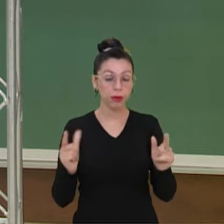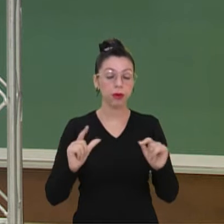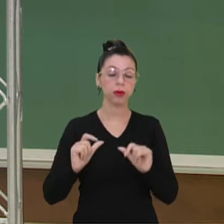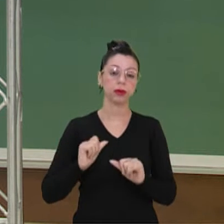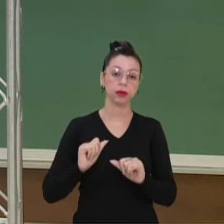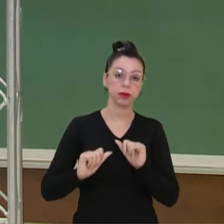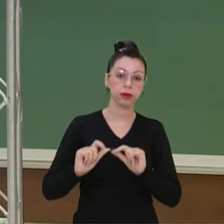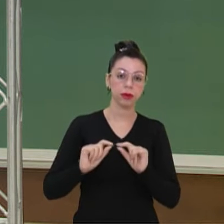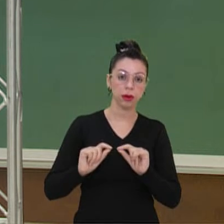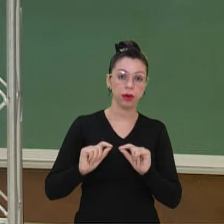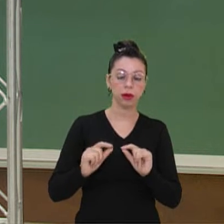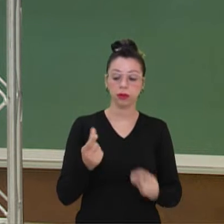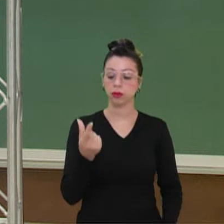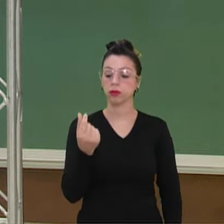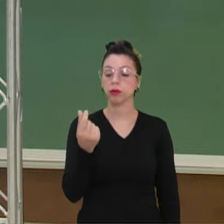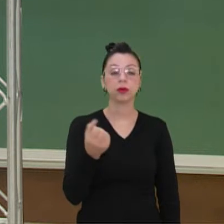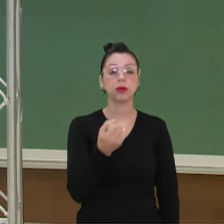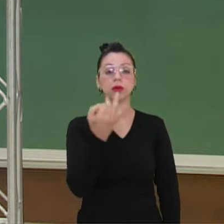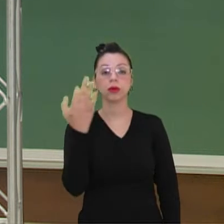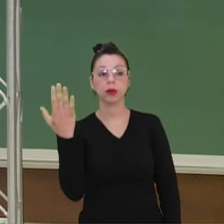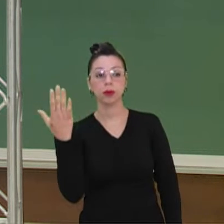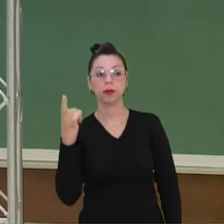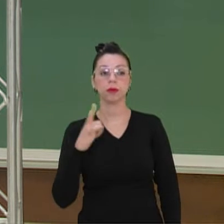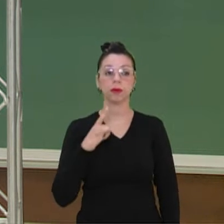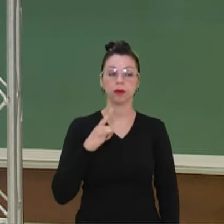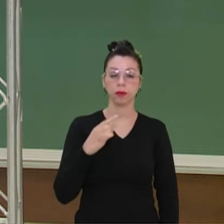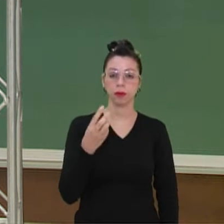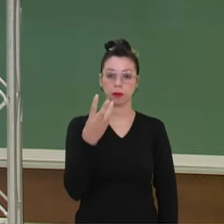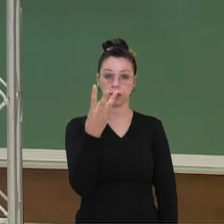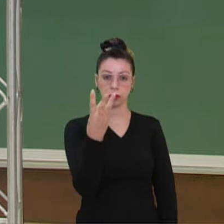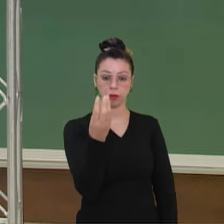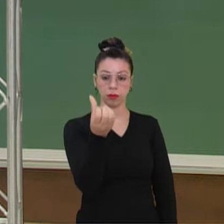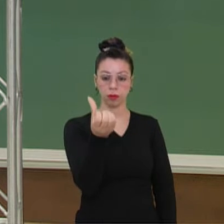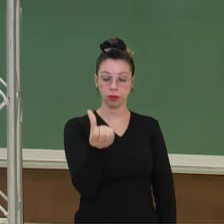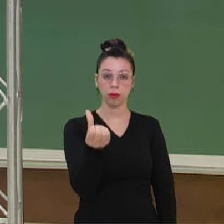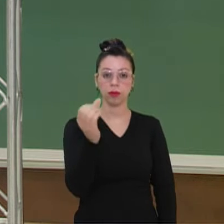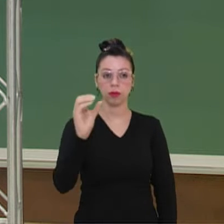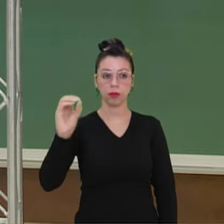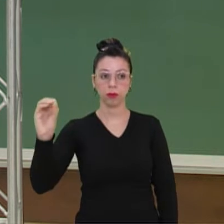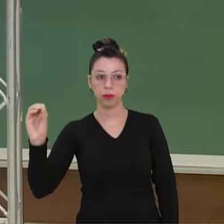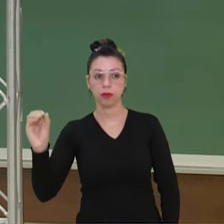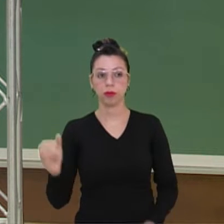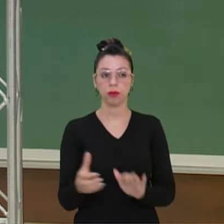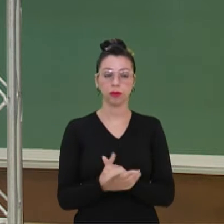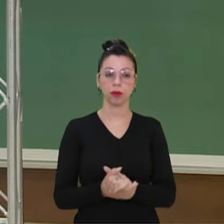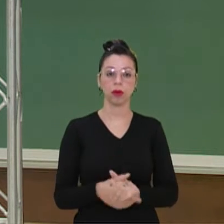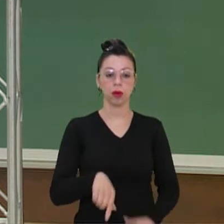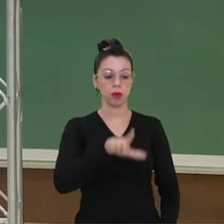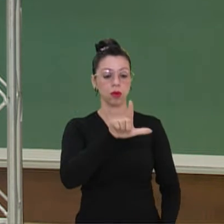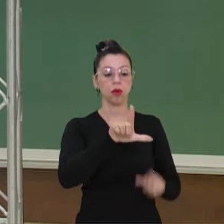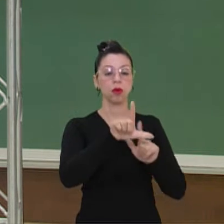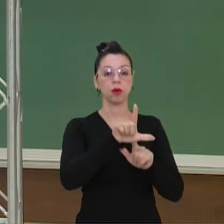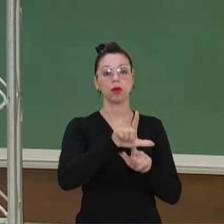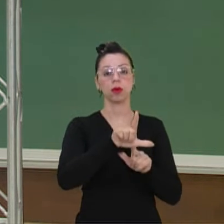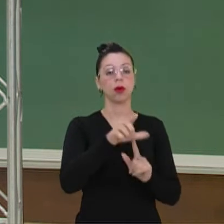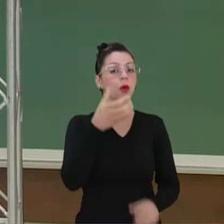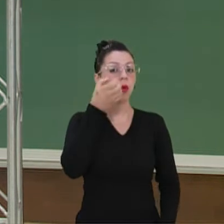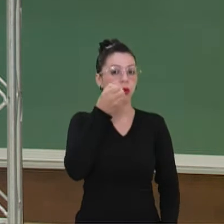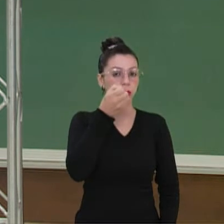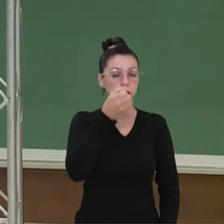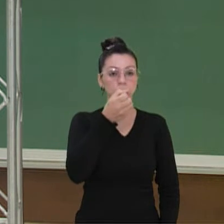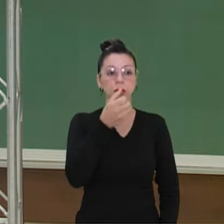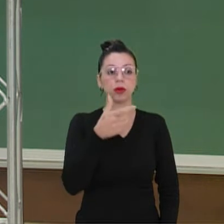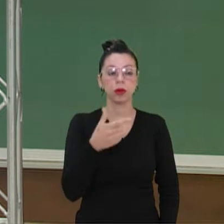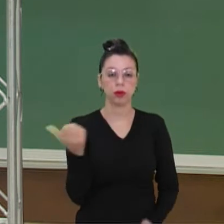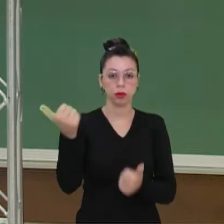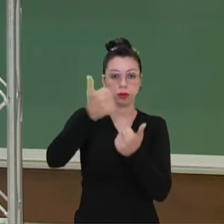ele deu o valor, tá? Ele falou, ó, 36 mil. Então, no lugar do lucro, do L aqui, eu coloco 36 mil. Igual a 3 mil